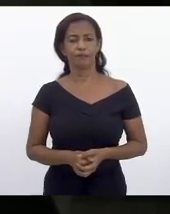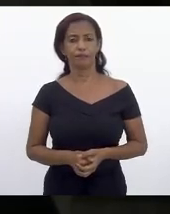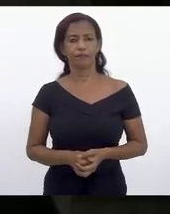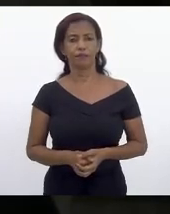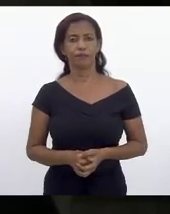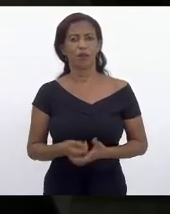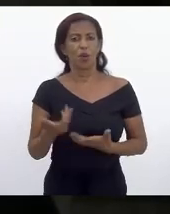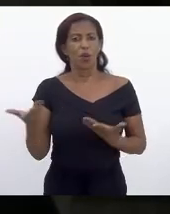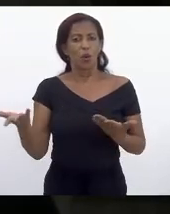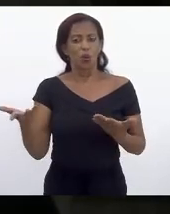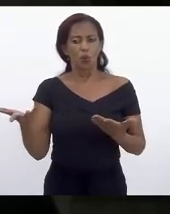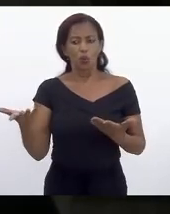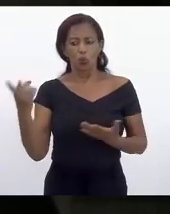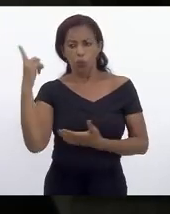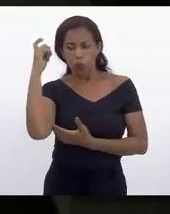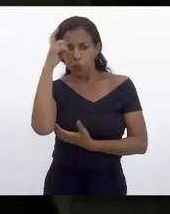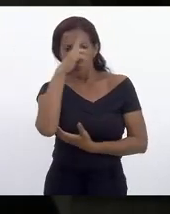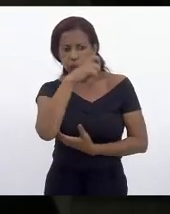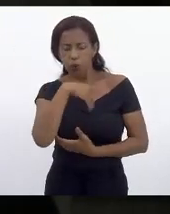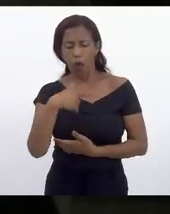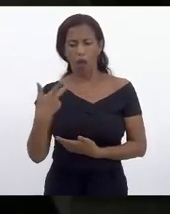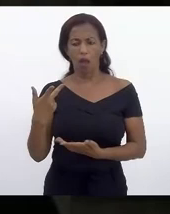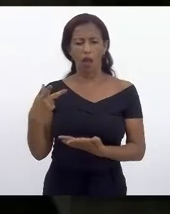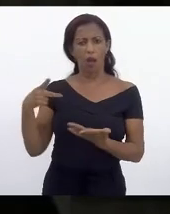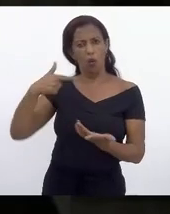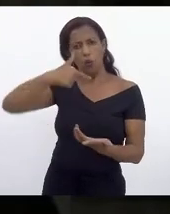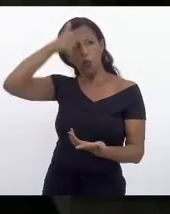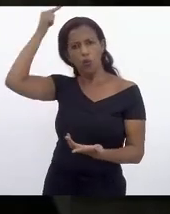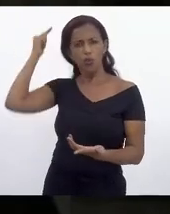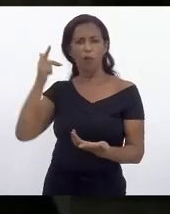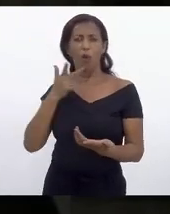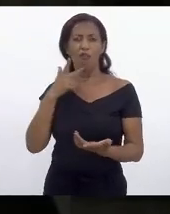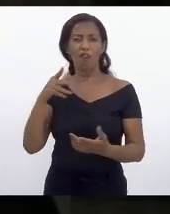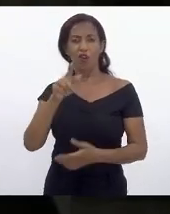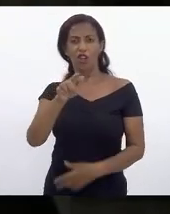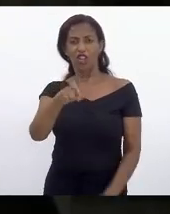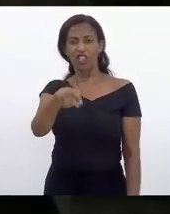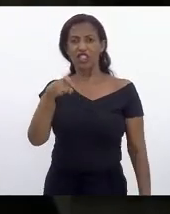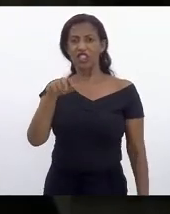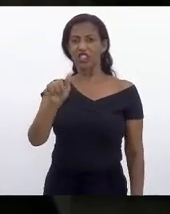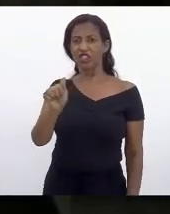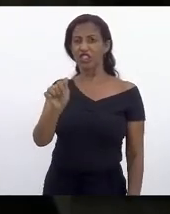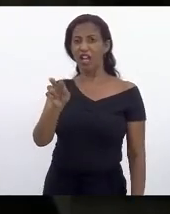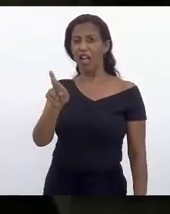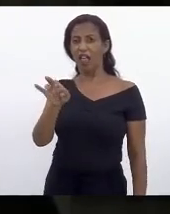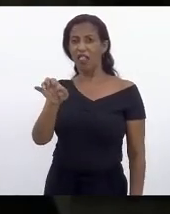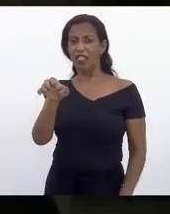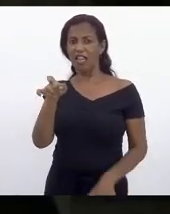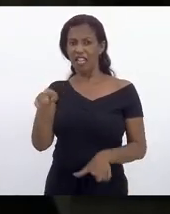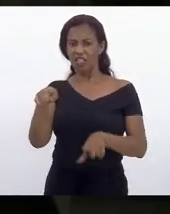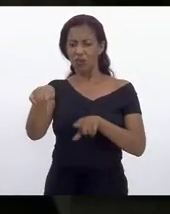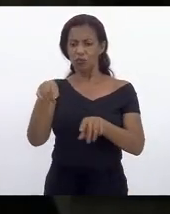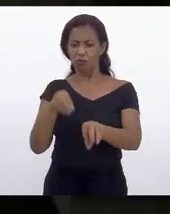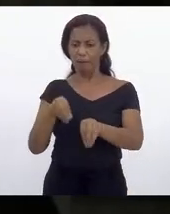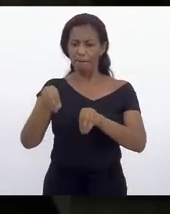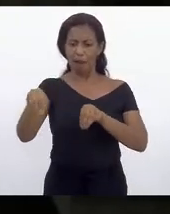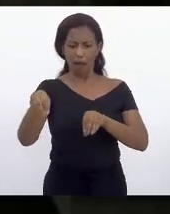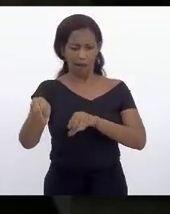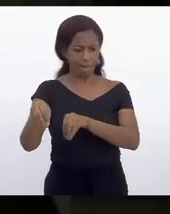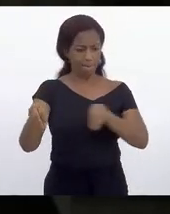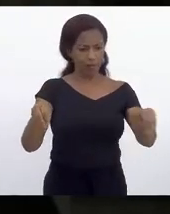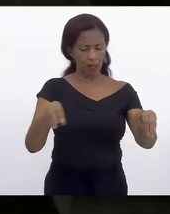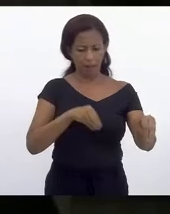numa sinuca de bico. O Luiz Paulo usou aqui a imagem do xadrez, eu uso aqui a imagem da sinuca, tentando colocar os